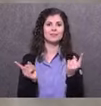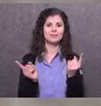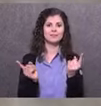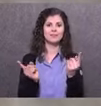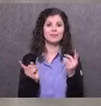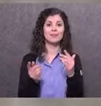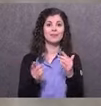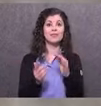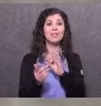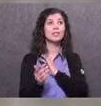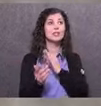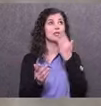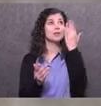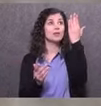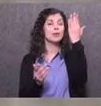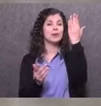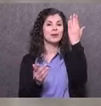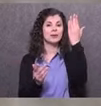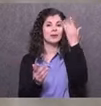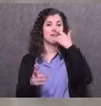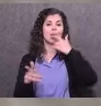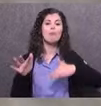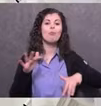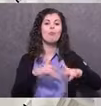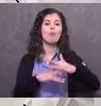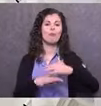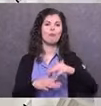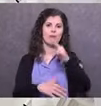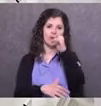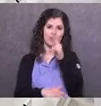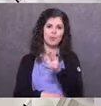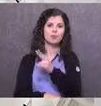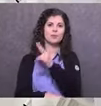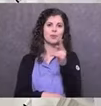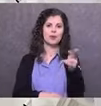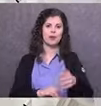abençoai, Senhor, o vosso povo.